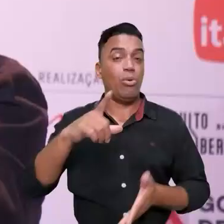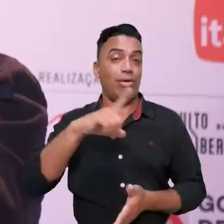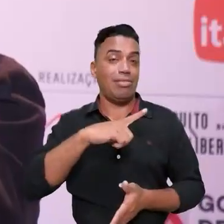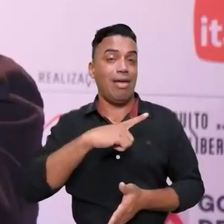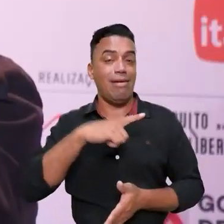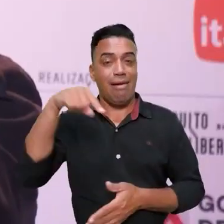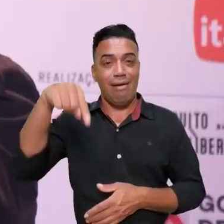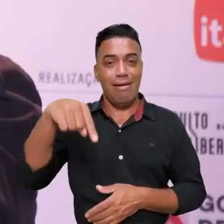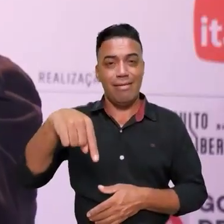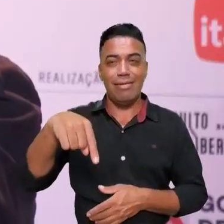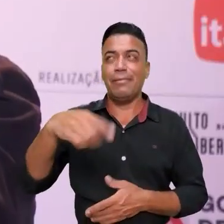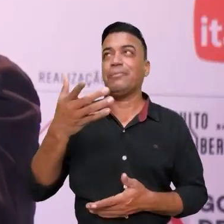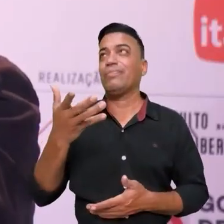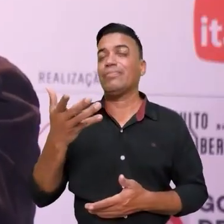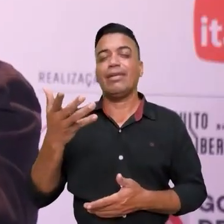aqui, né,